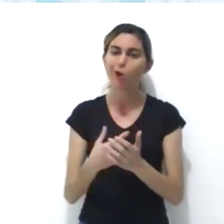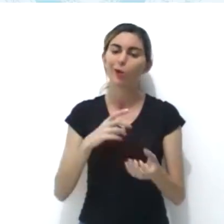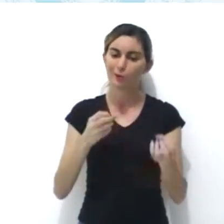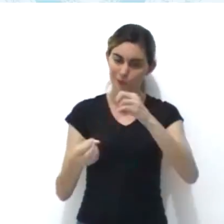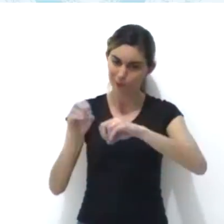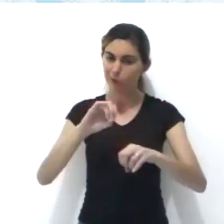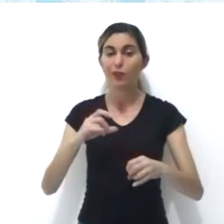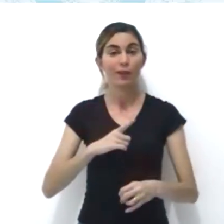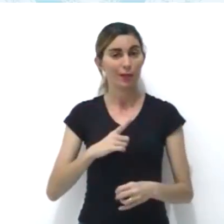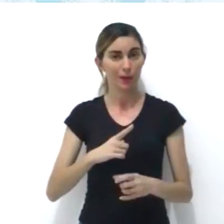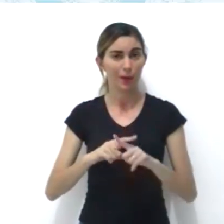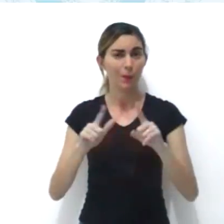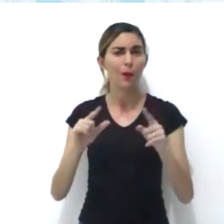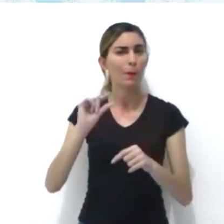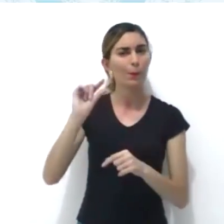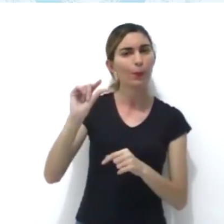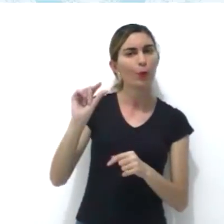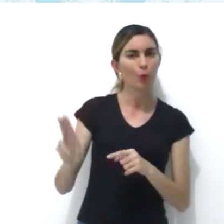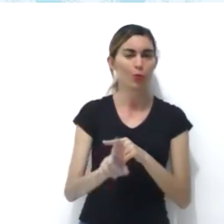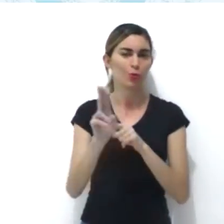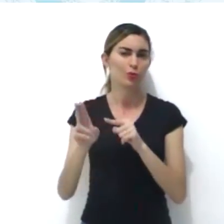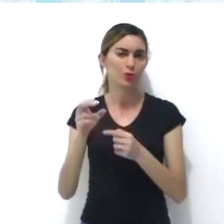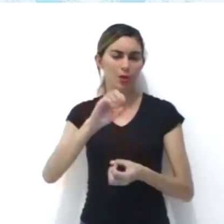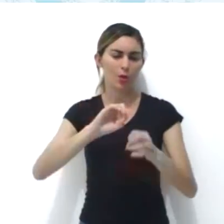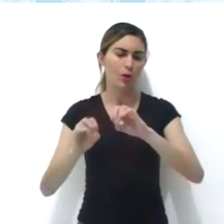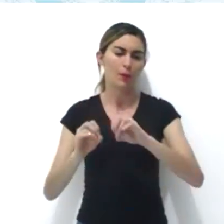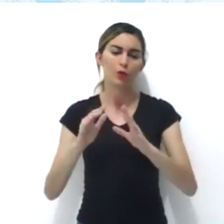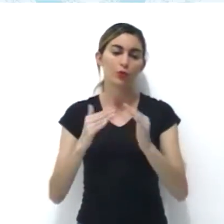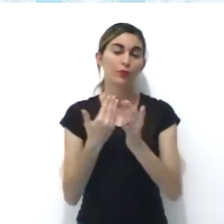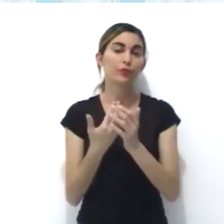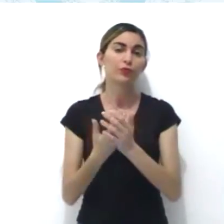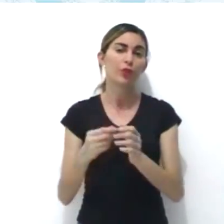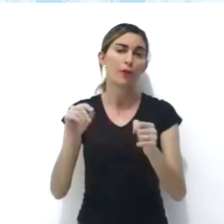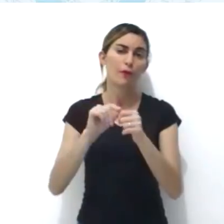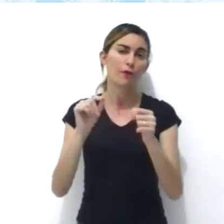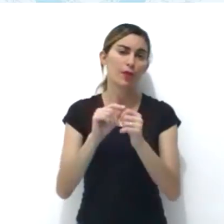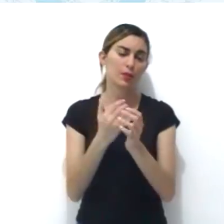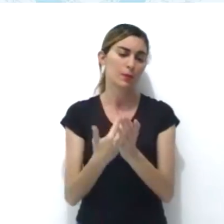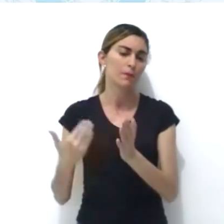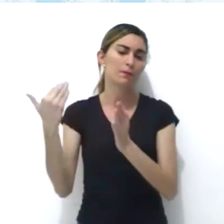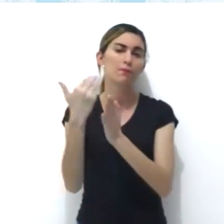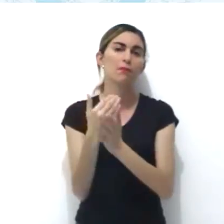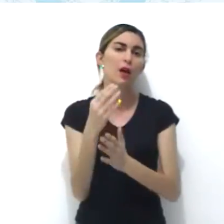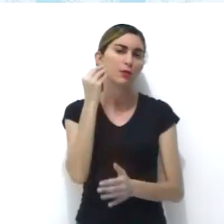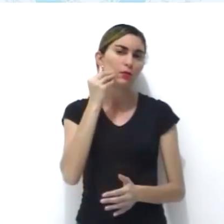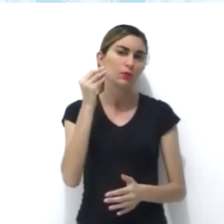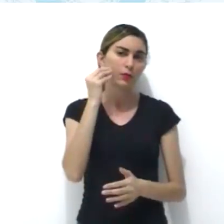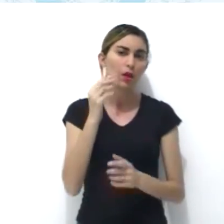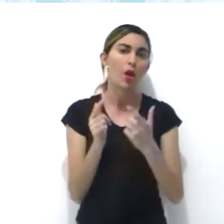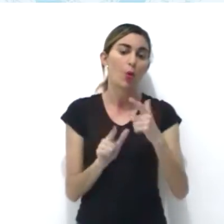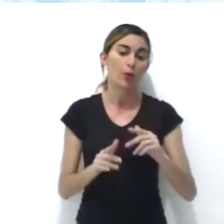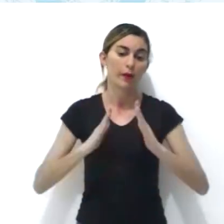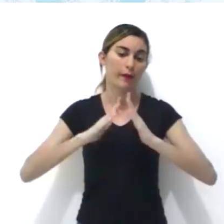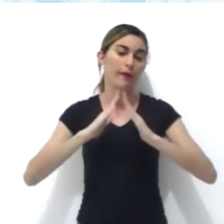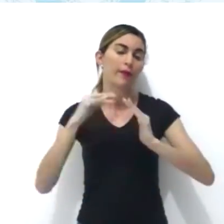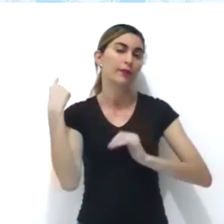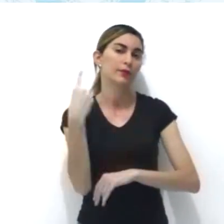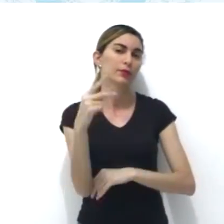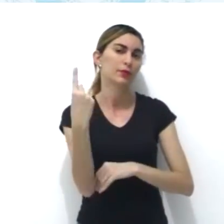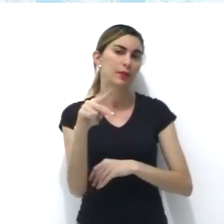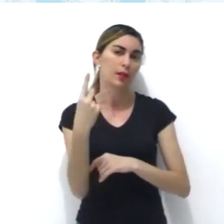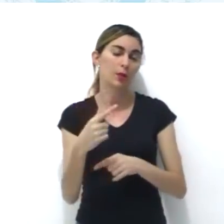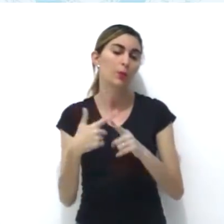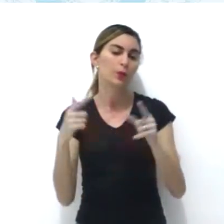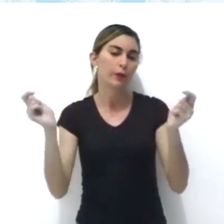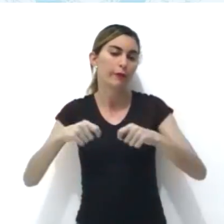tem laboratório? Tem. Mas eles pouco usaram o laboratório da escola. Então eles foram fazer mais os experimentos na